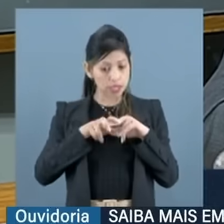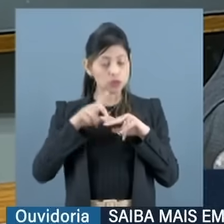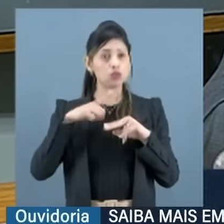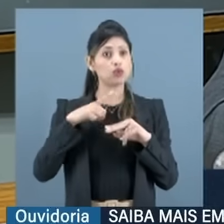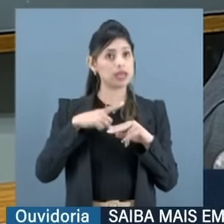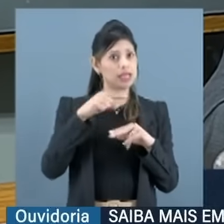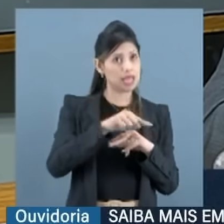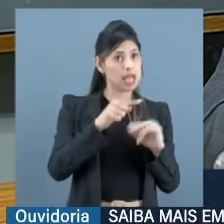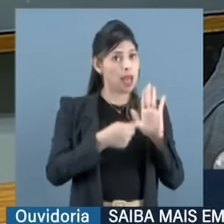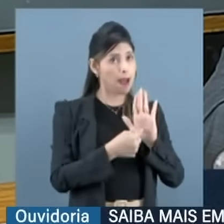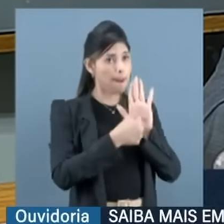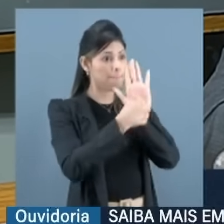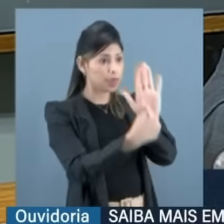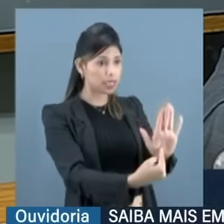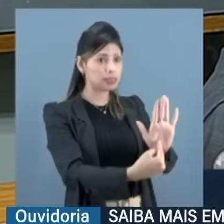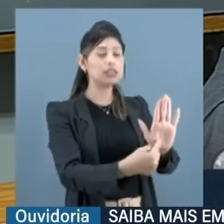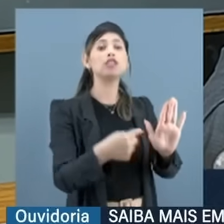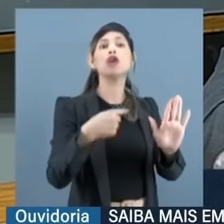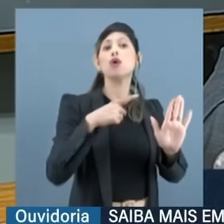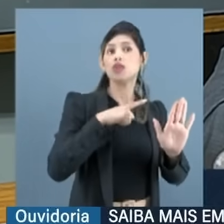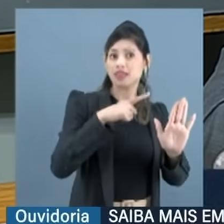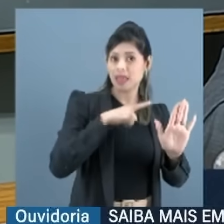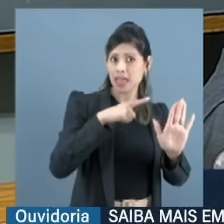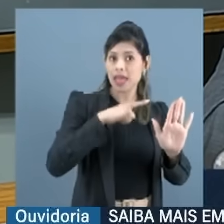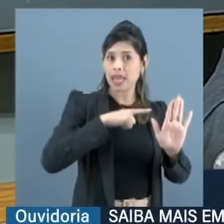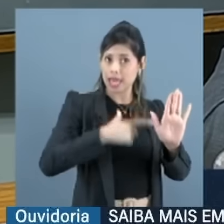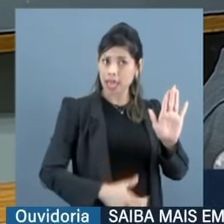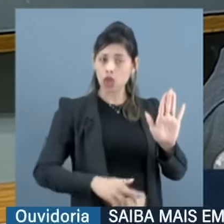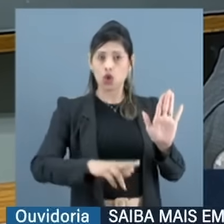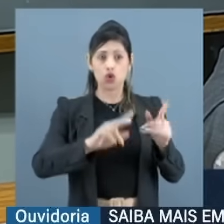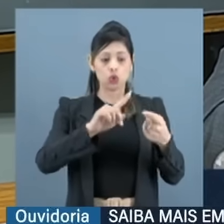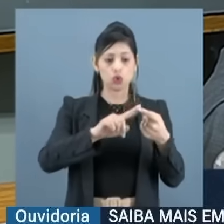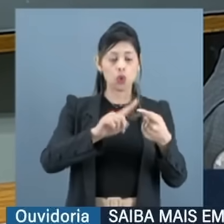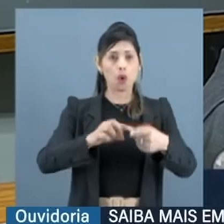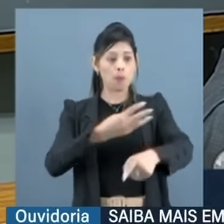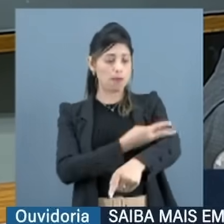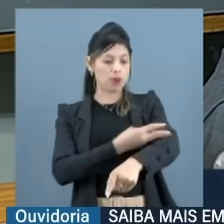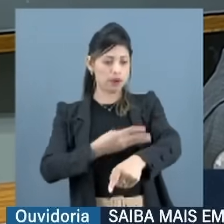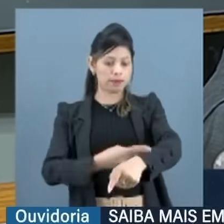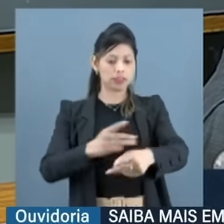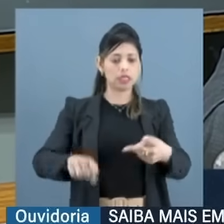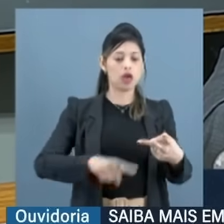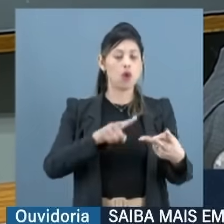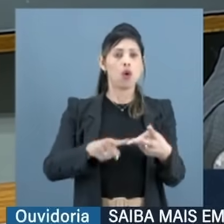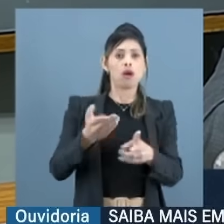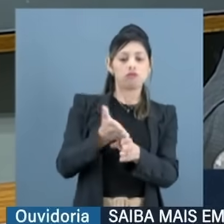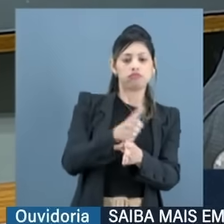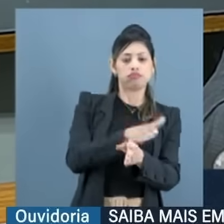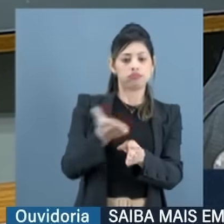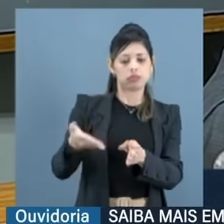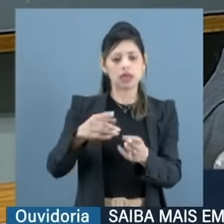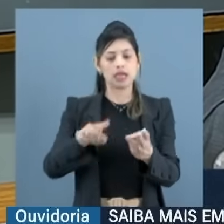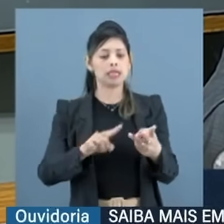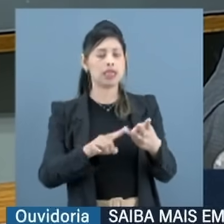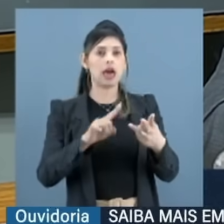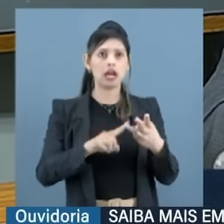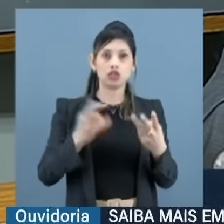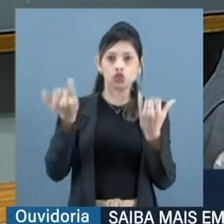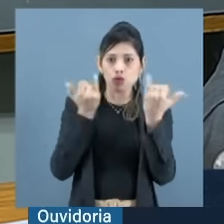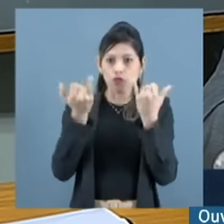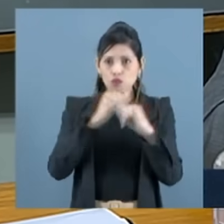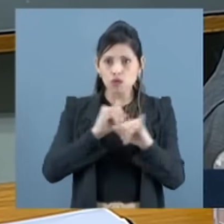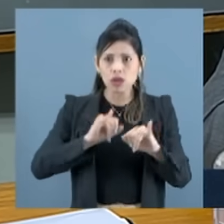ora apresentados, lastreado nos princípios da moralidade, da impessoalidade, da publicidade, todos